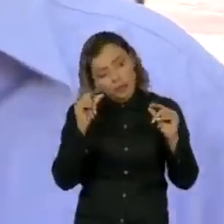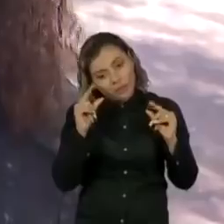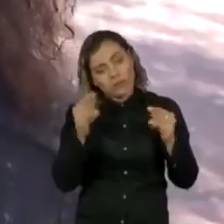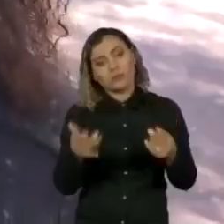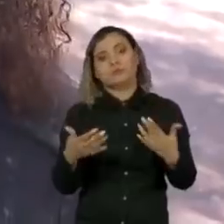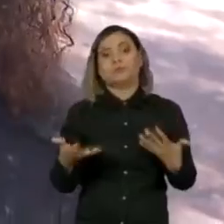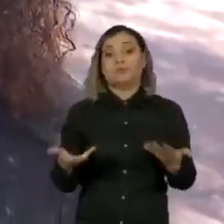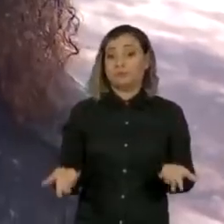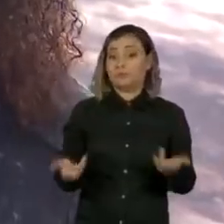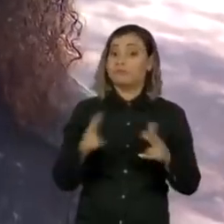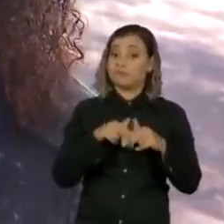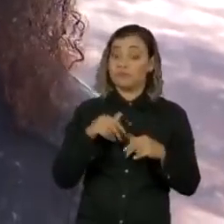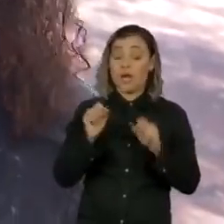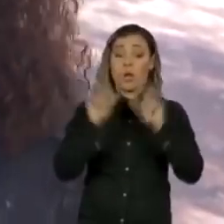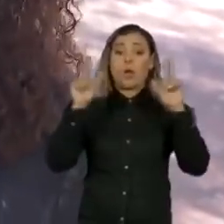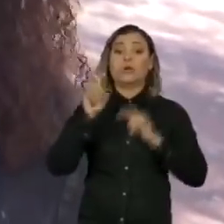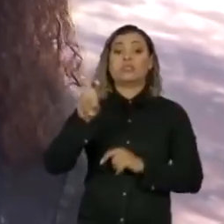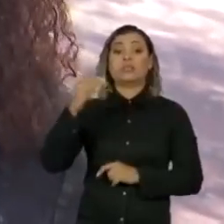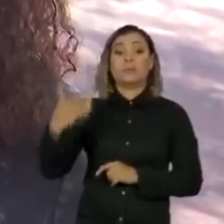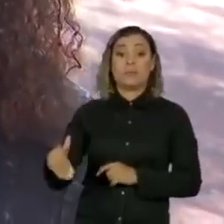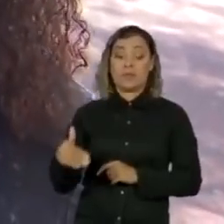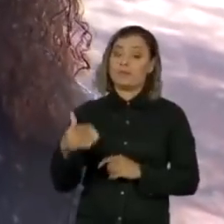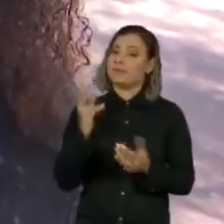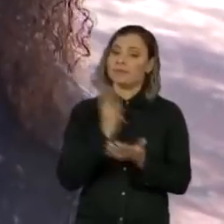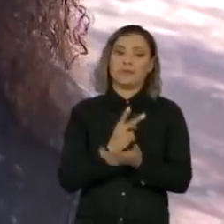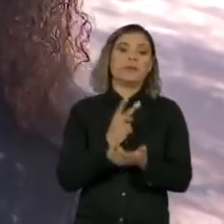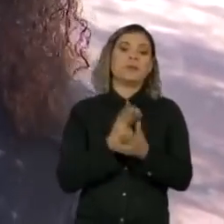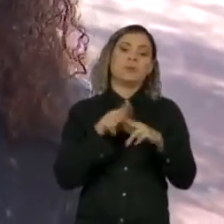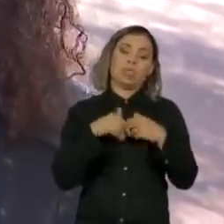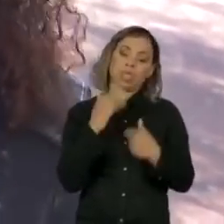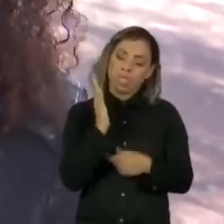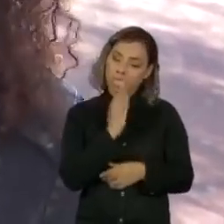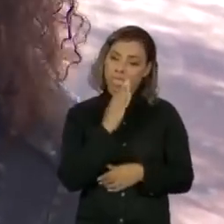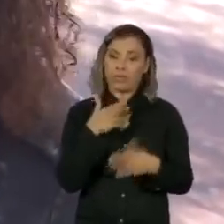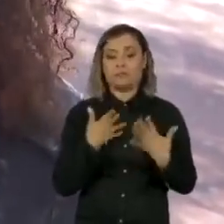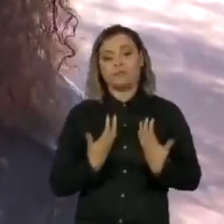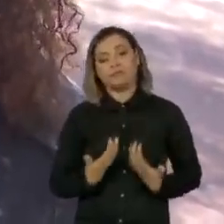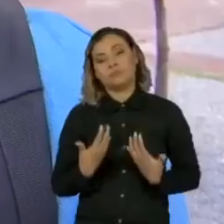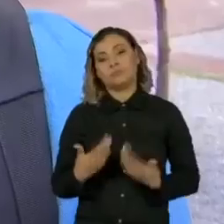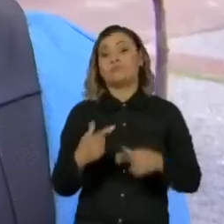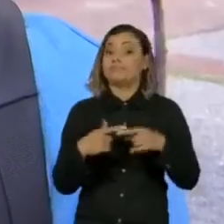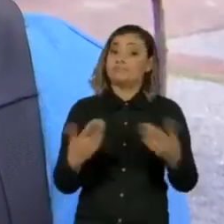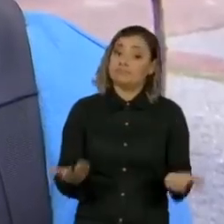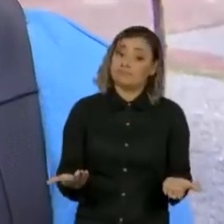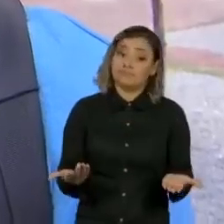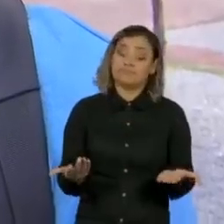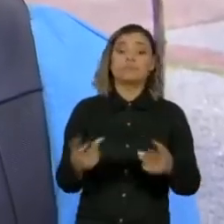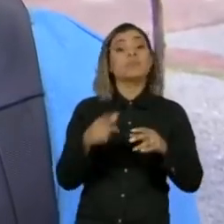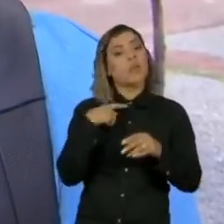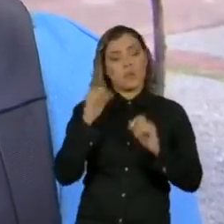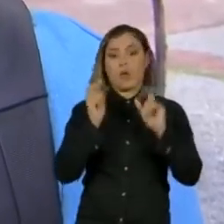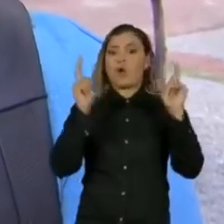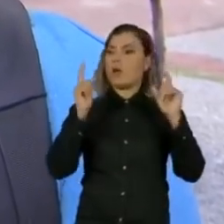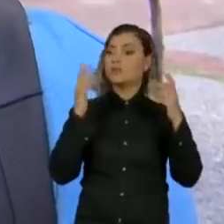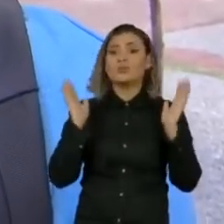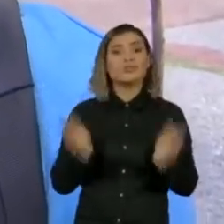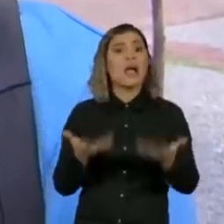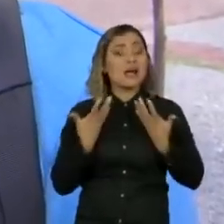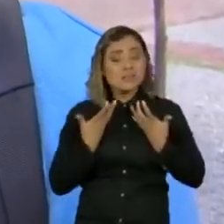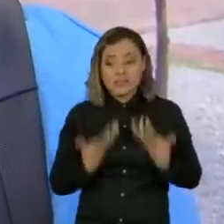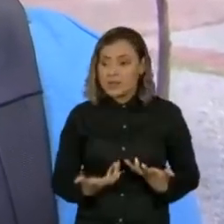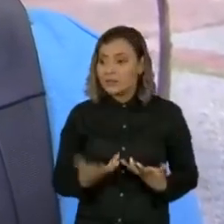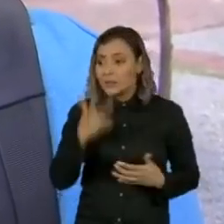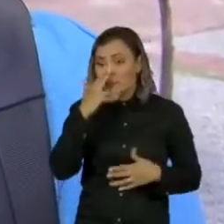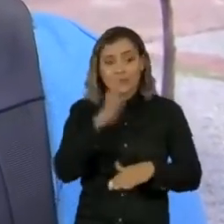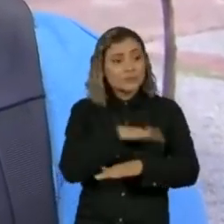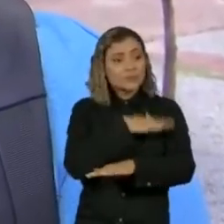cedo. Que eu acordo 5h30 e aí fico um pouco com moleza, mas dá para enfrentar o dia. Que eu acordo assim muito cansado e o dia